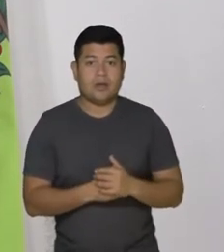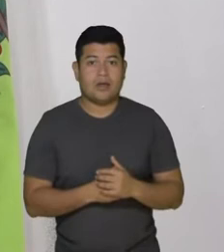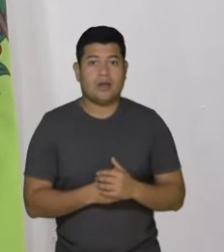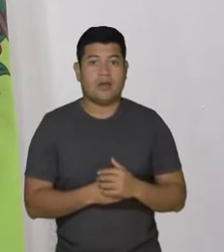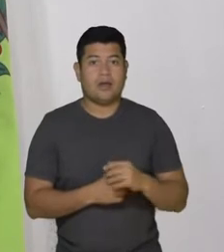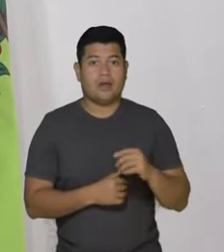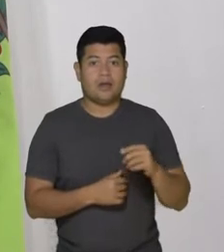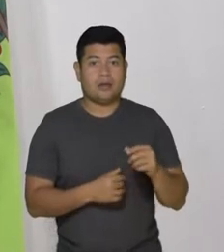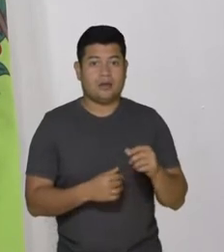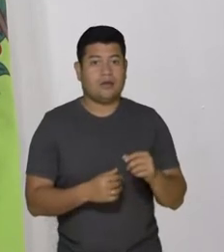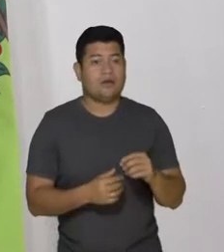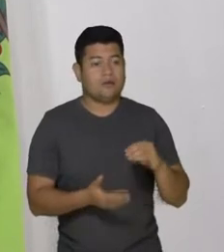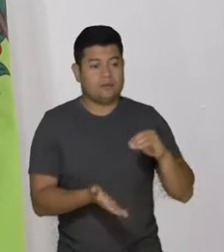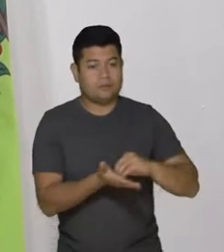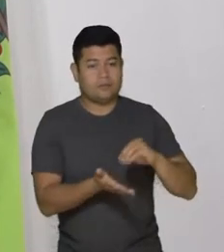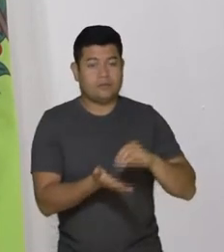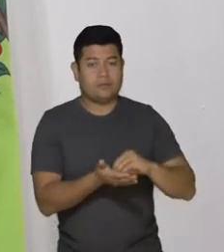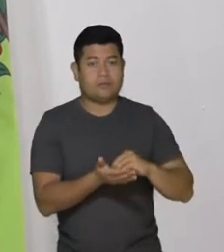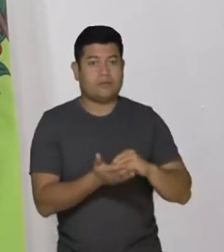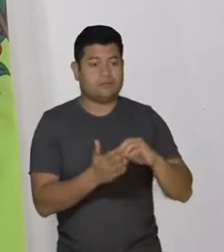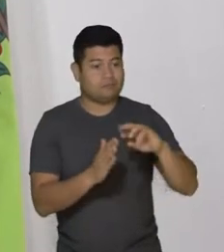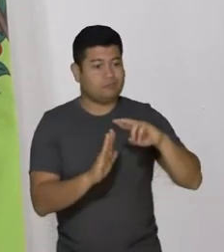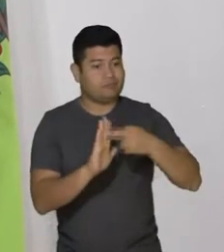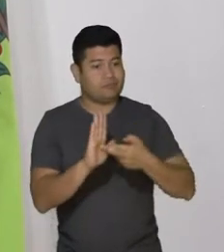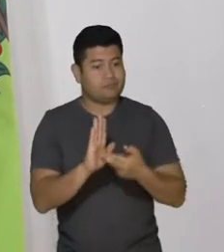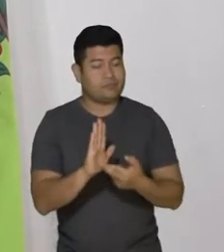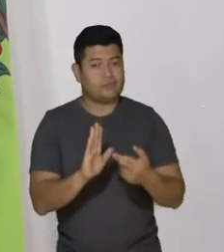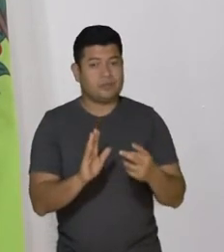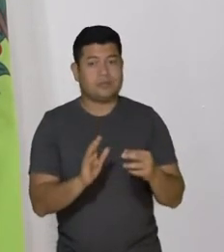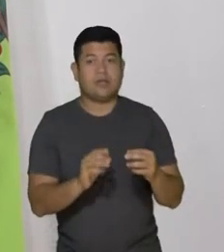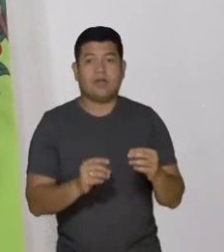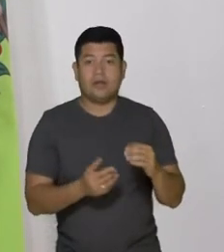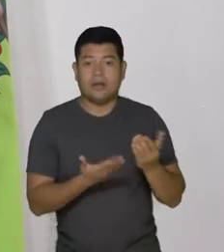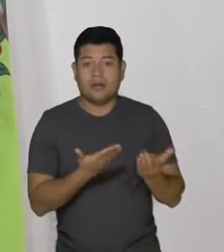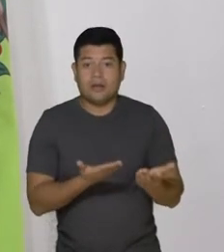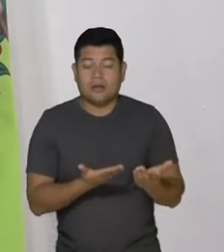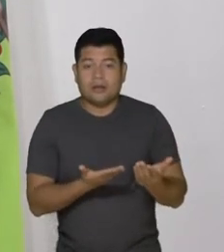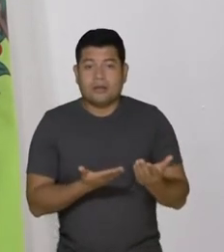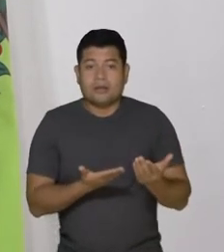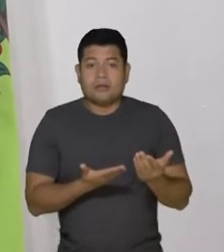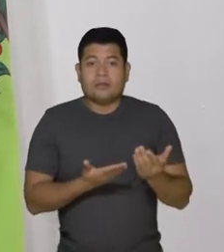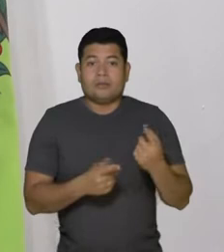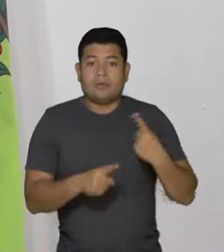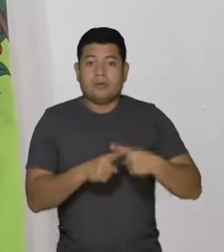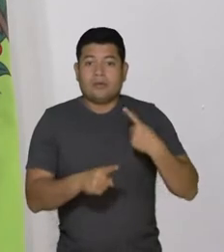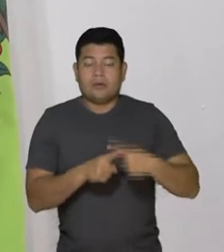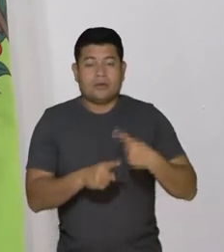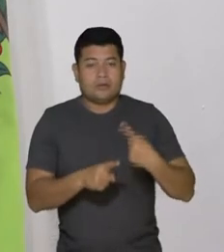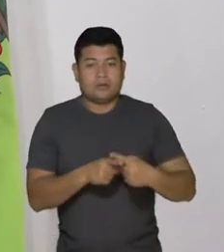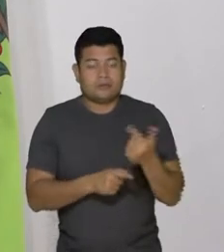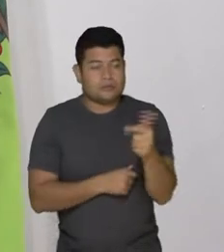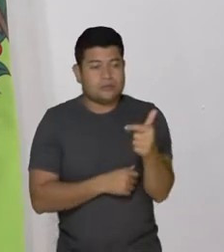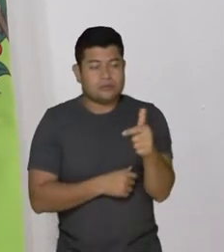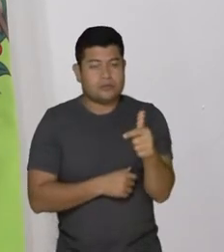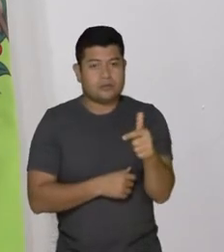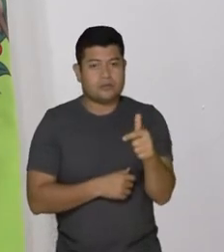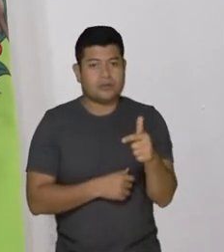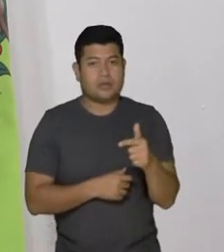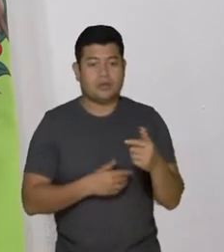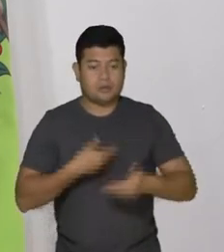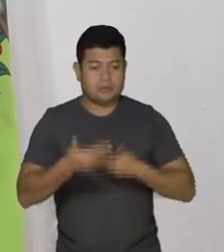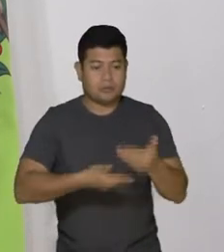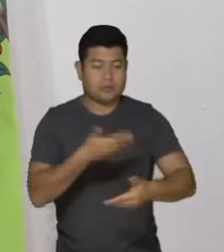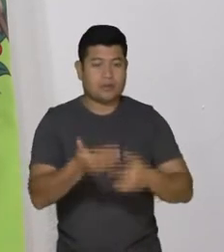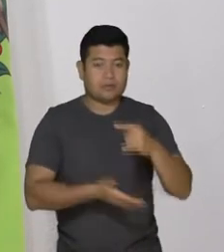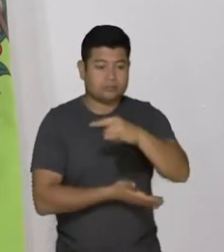irregularmente executadas e instruídas haja Vista que inexistiu dos procedimentos de comprovação